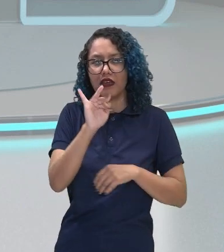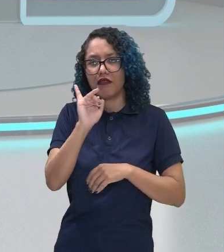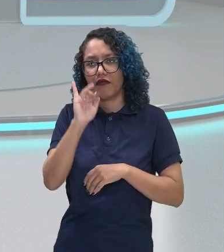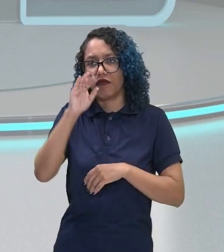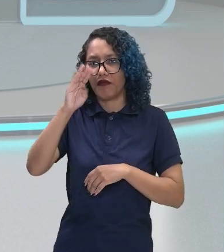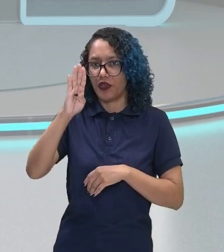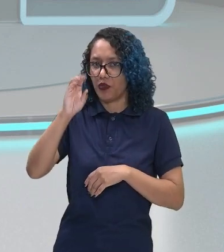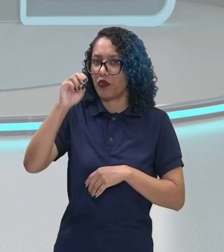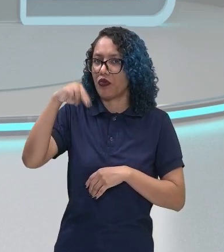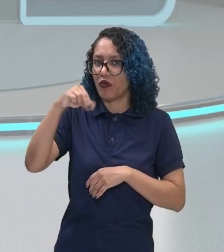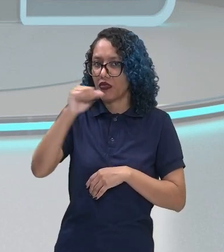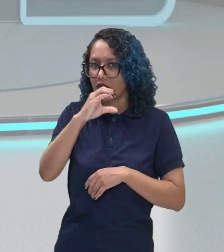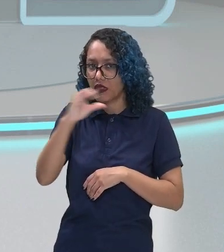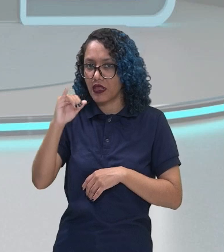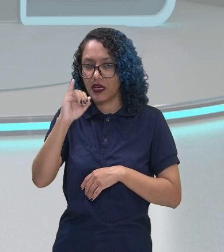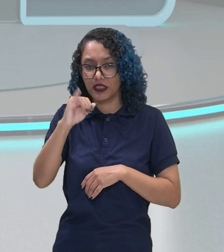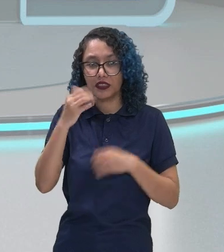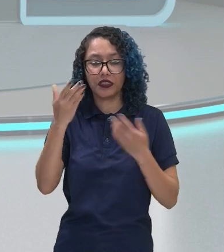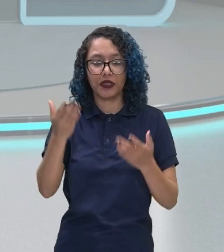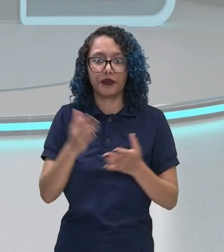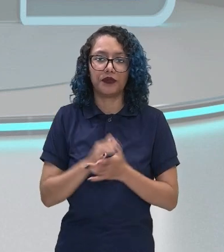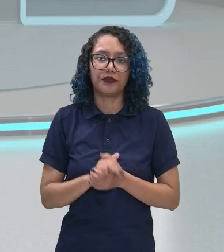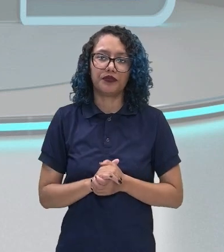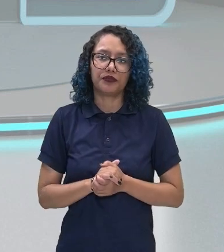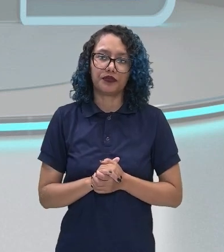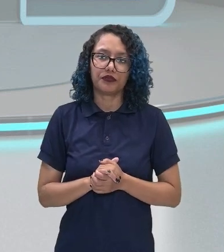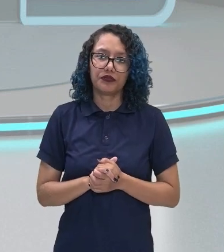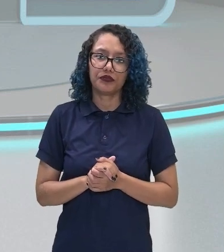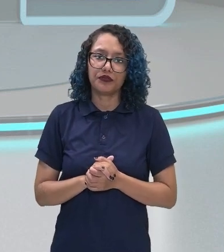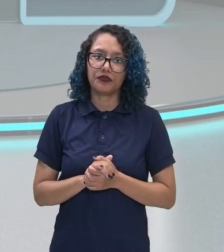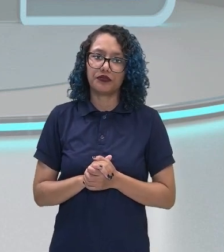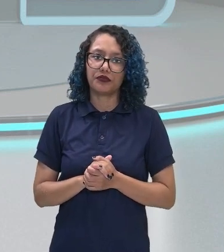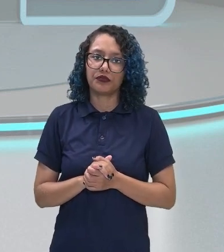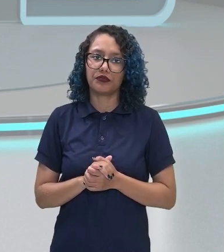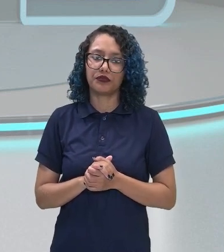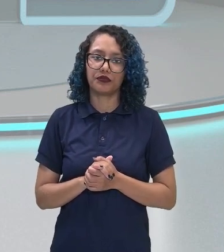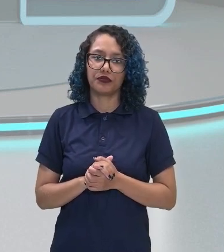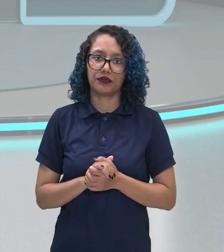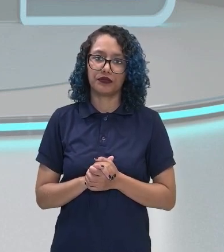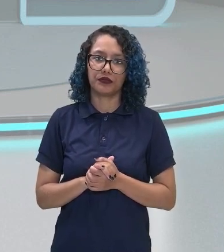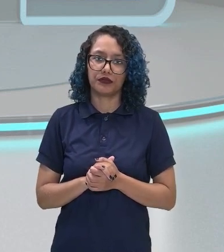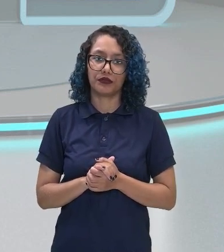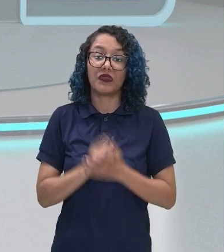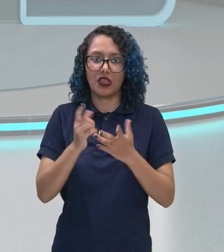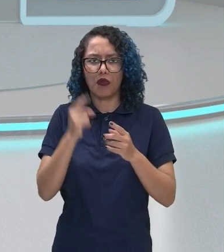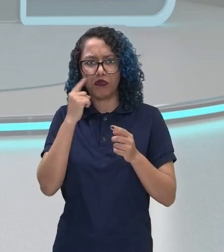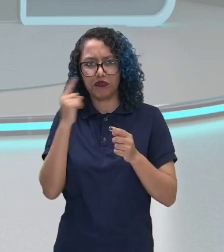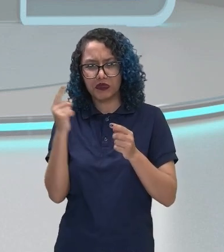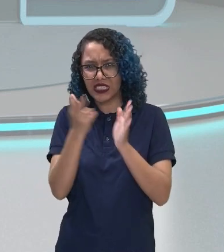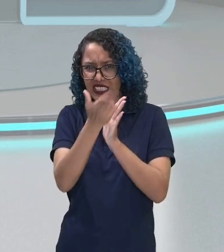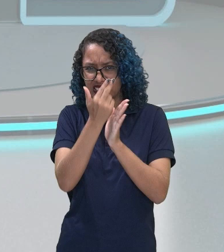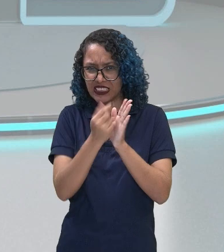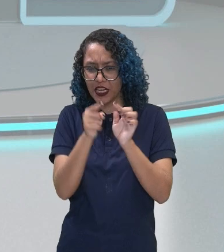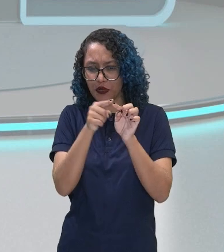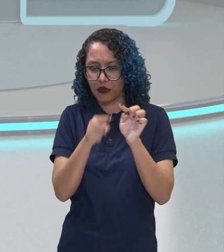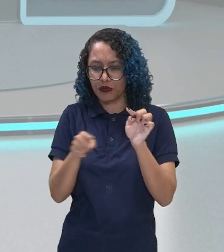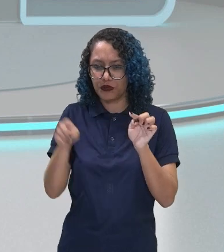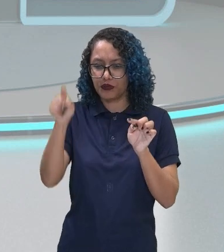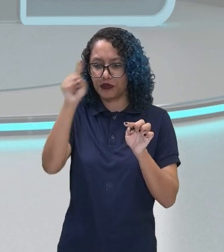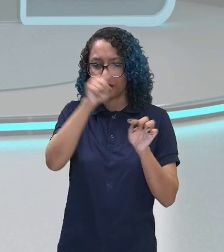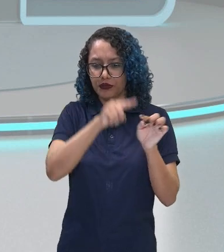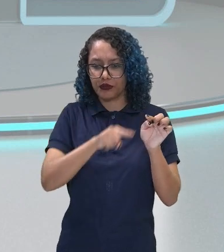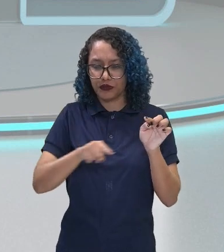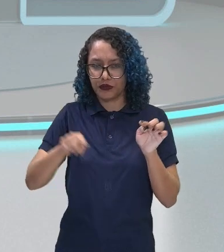esclarecendo, quando eu falo dessa proporção áurea, eu estou falando dessa espiral. Quando eu falo da sequência